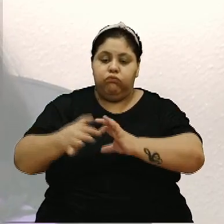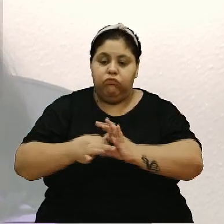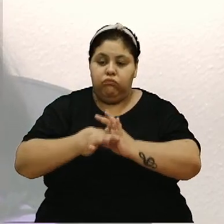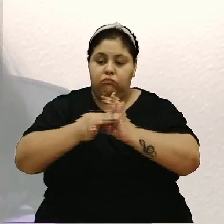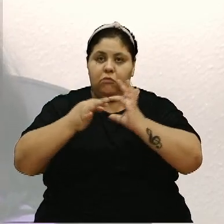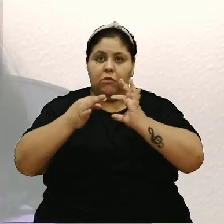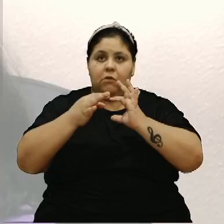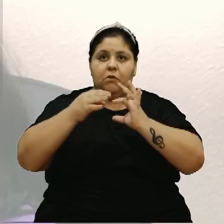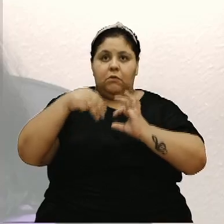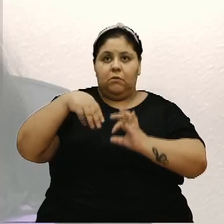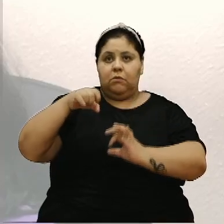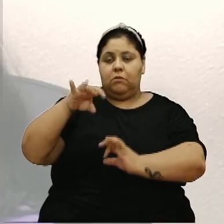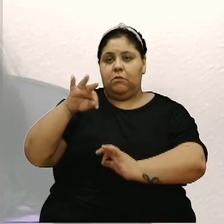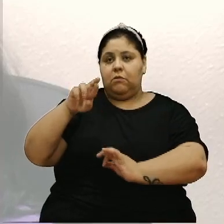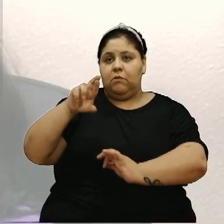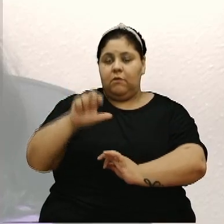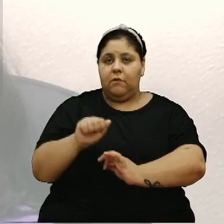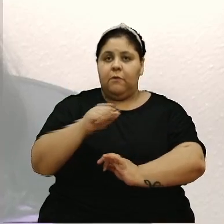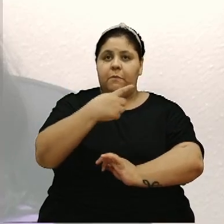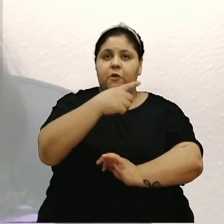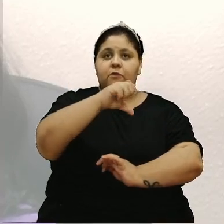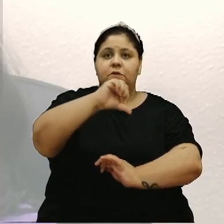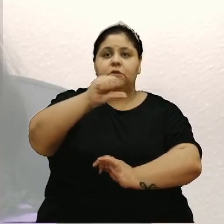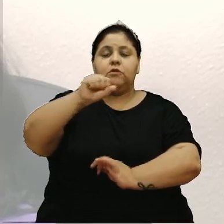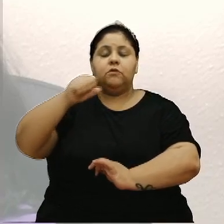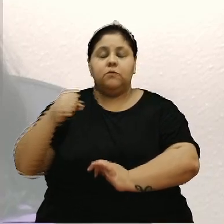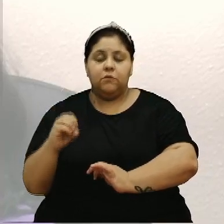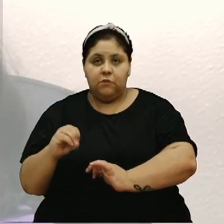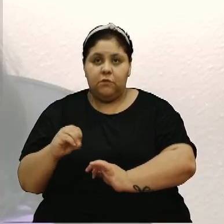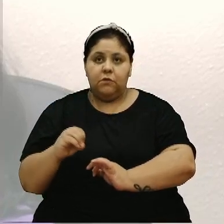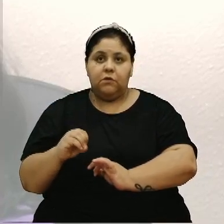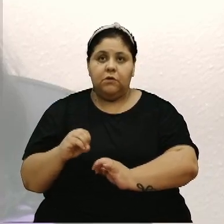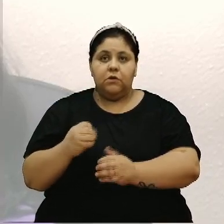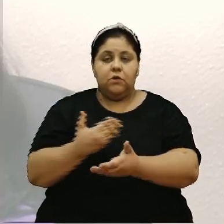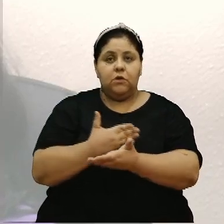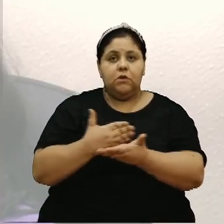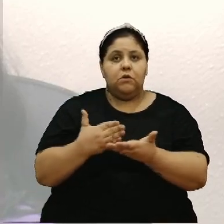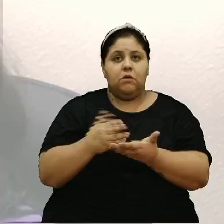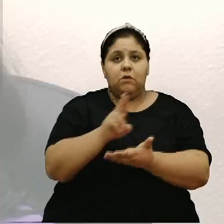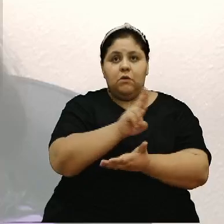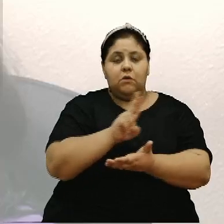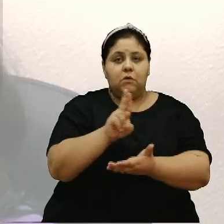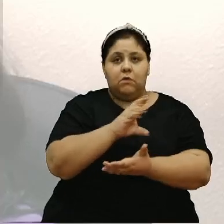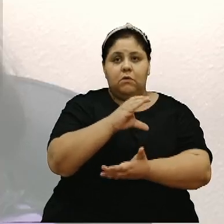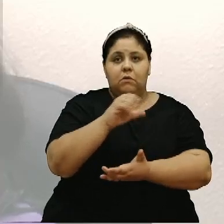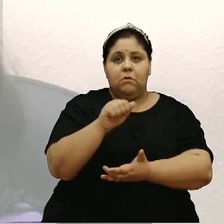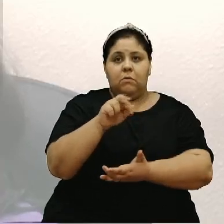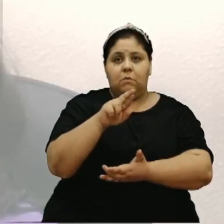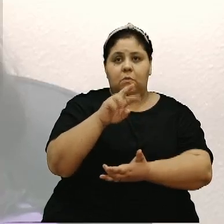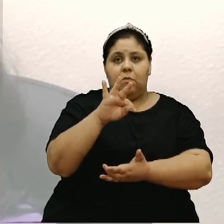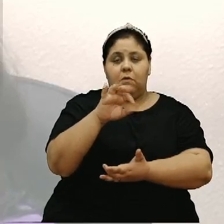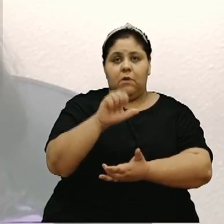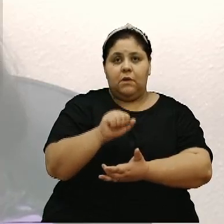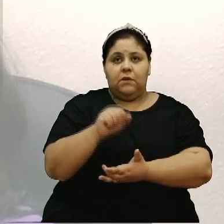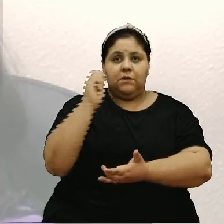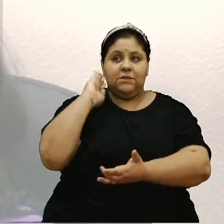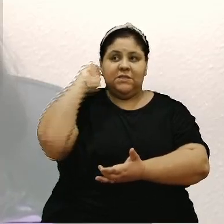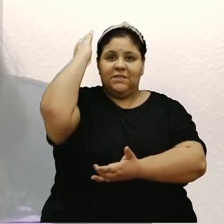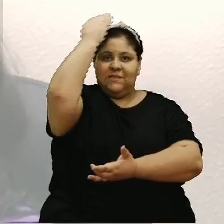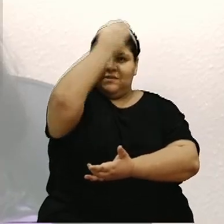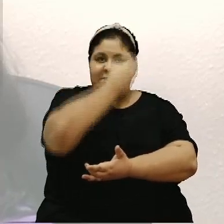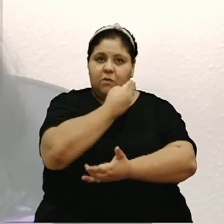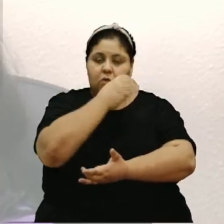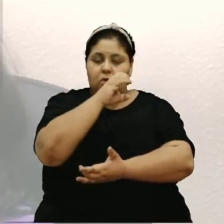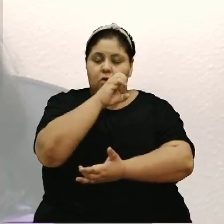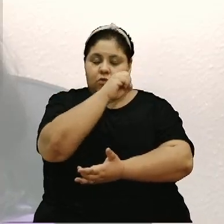Mitra Diocesana em 1980 e adotando o nome Caritas São José. Em